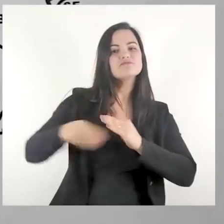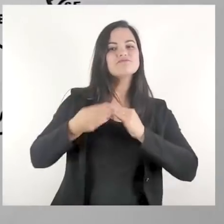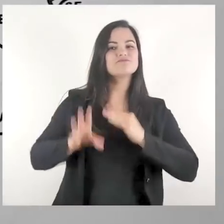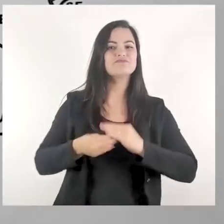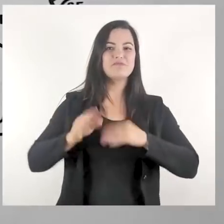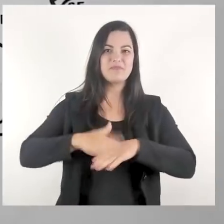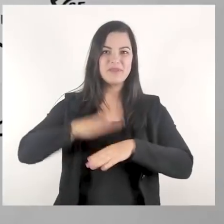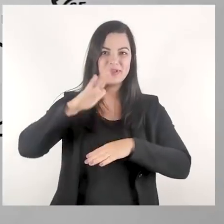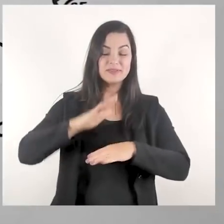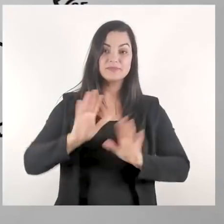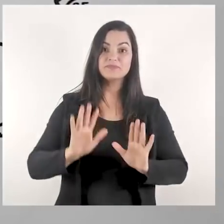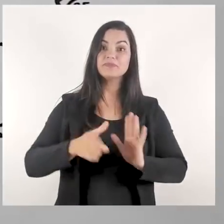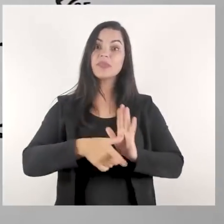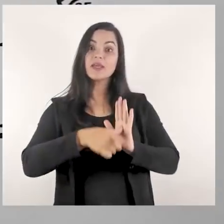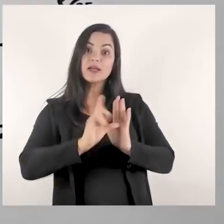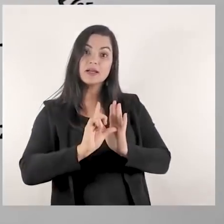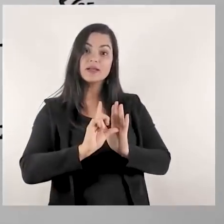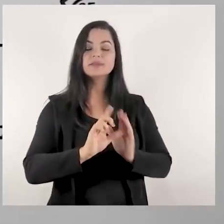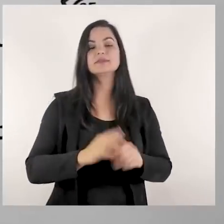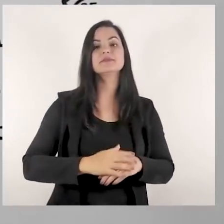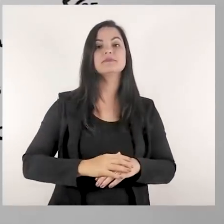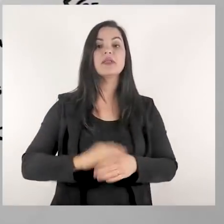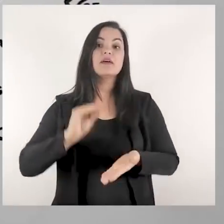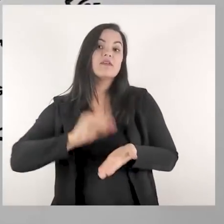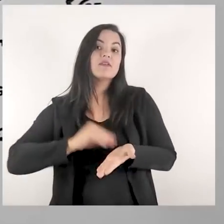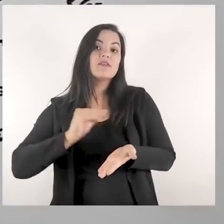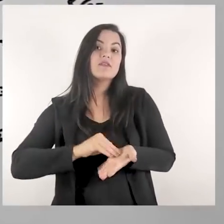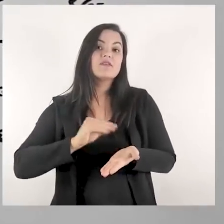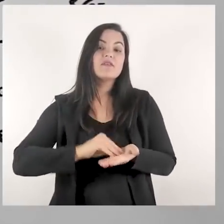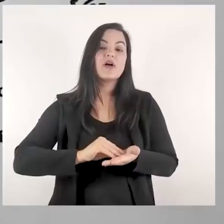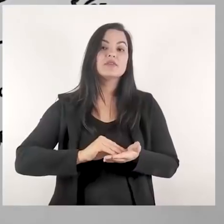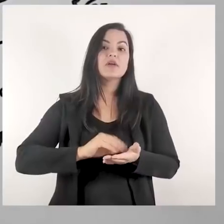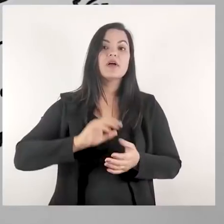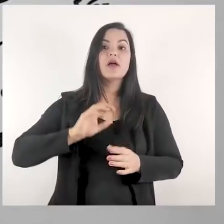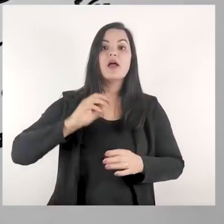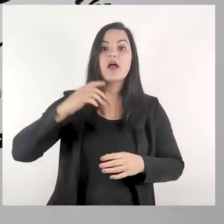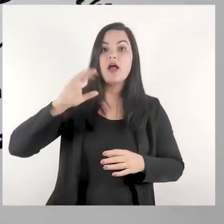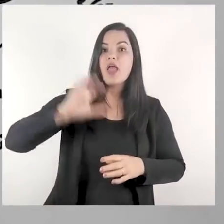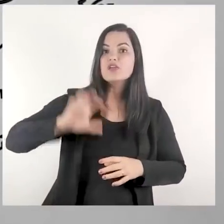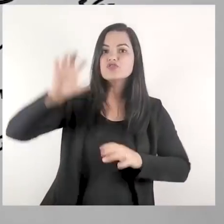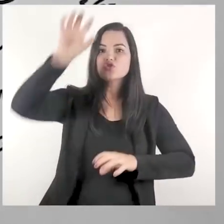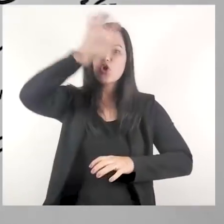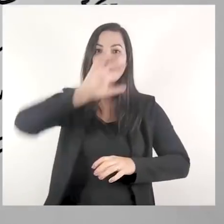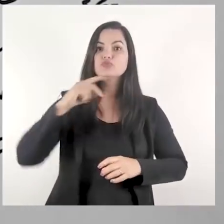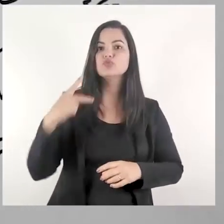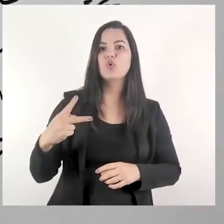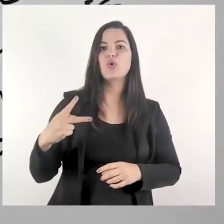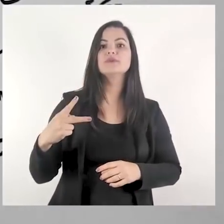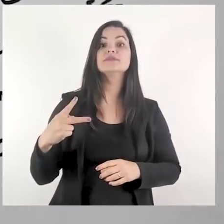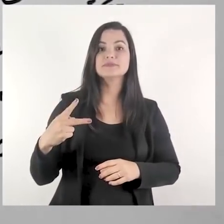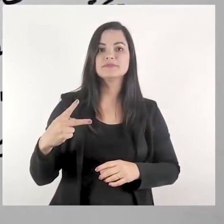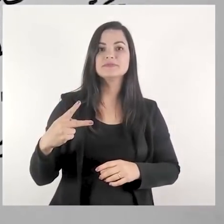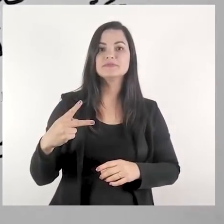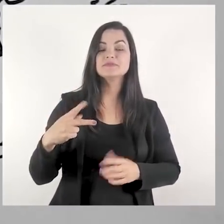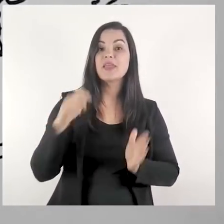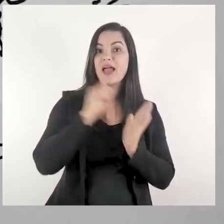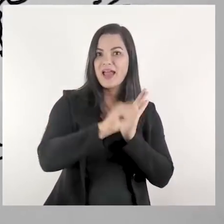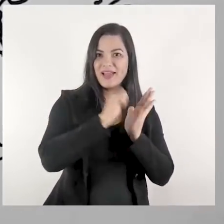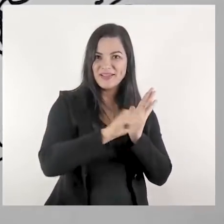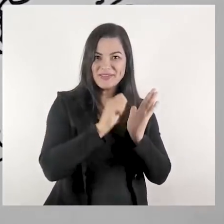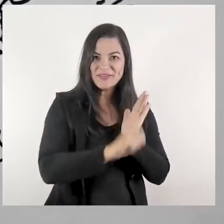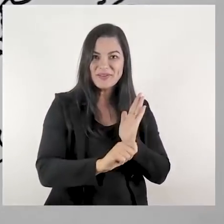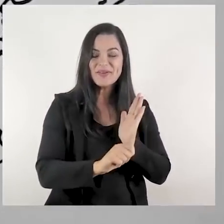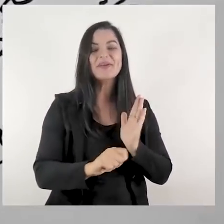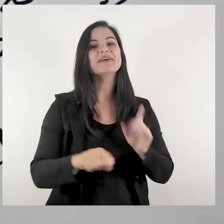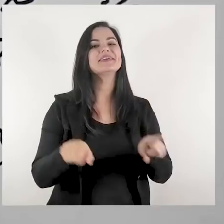que antes, ainda temos 2 regiões para investigar. Então já anotem aí, malas